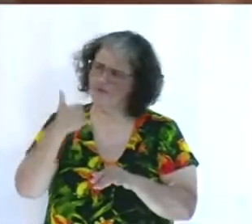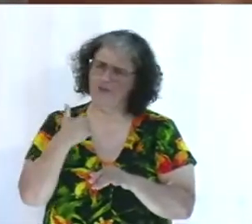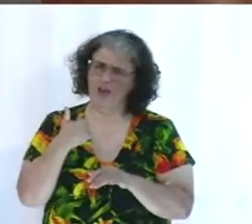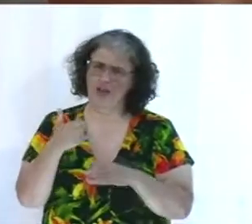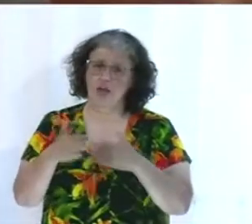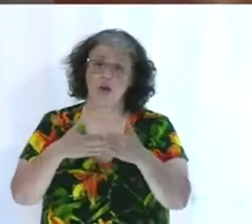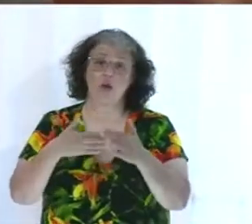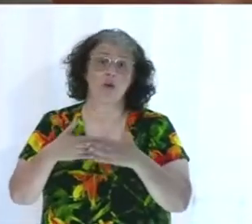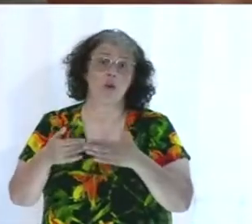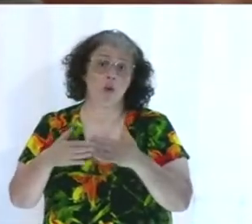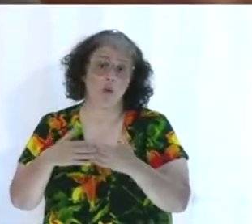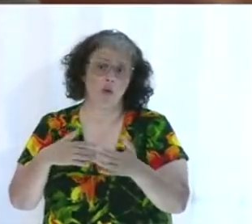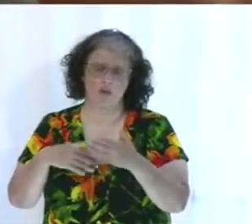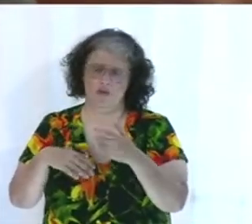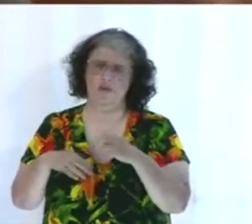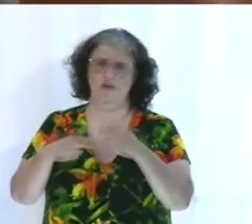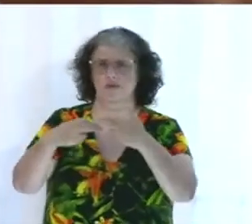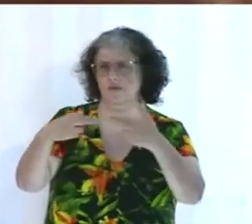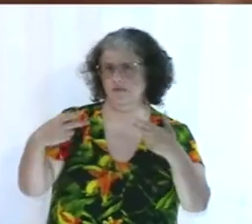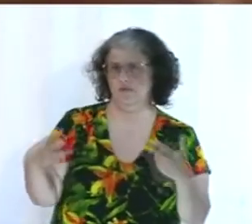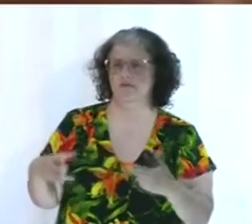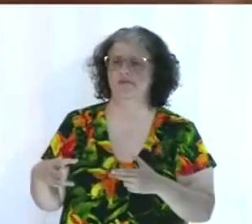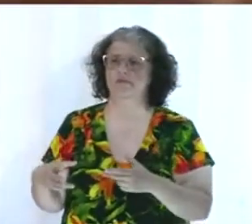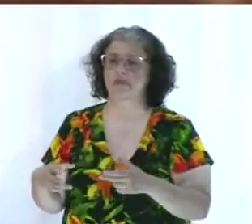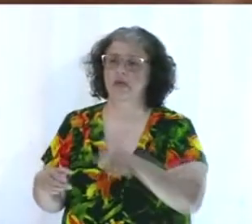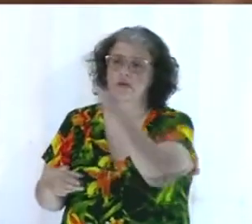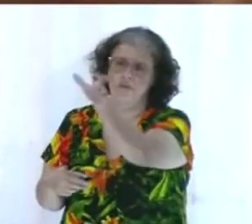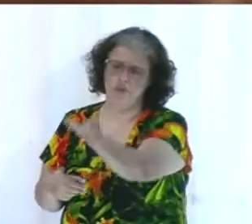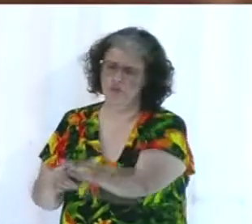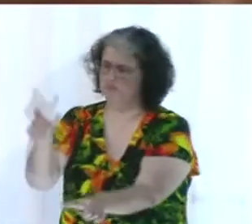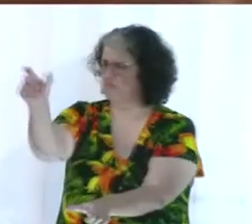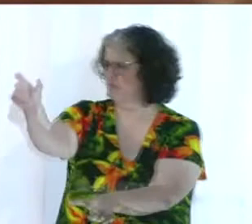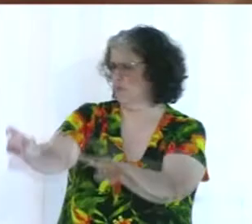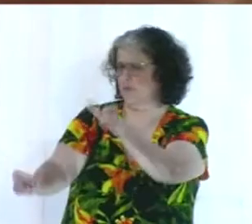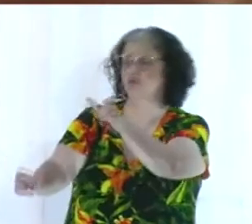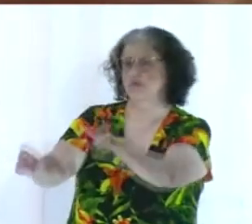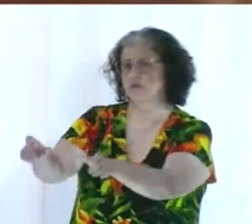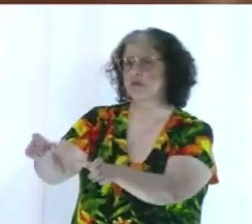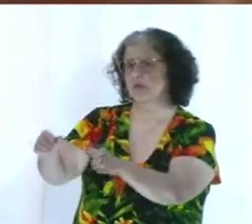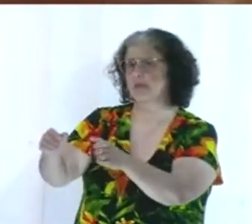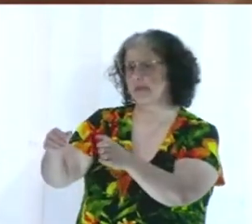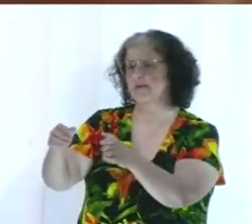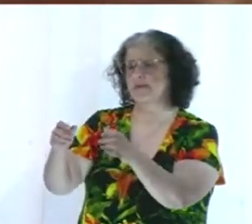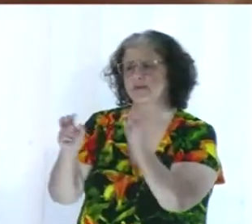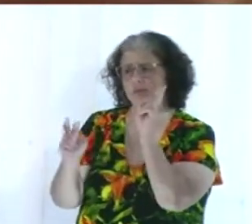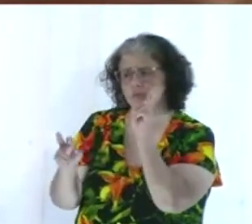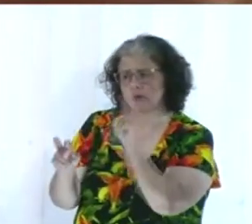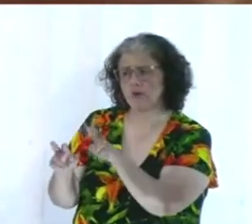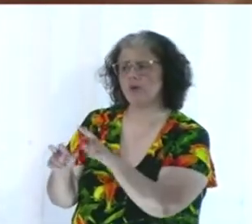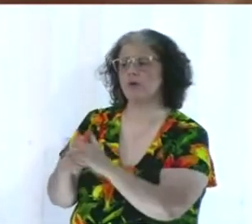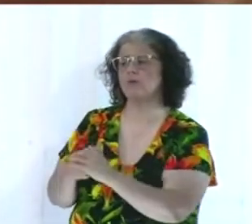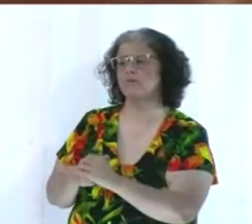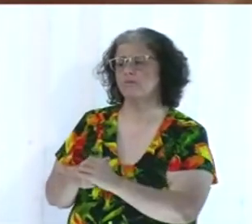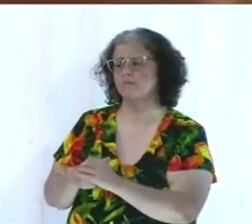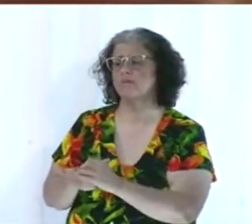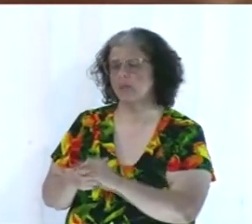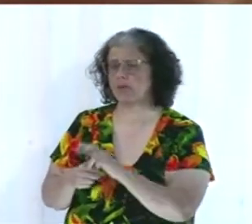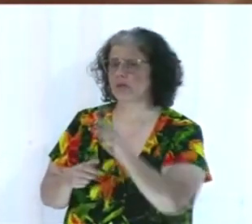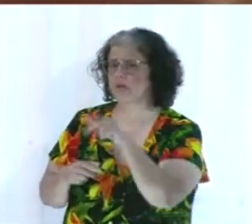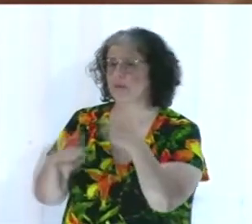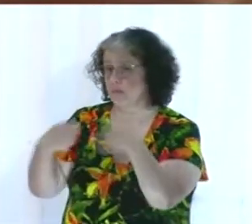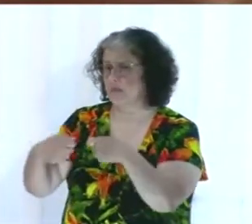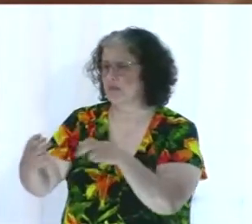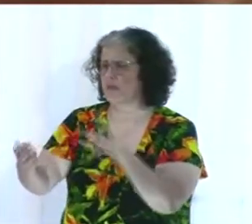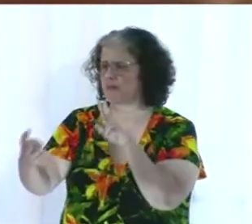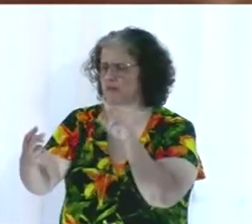estas revelações. Me admira muito que algumas pessoas às vezes não desfrutam, não peçam, não oram, não se aproximam da palavra de Deus, entendendo